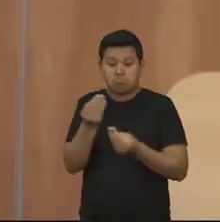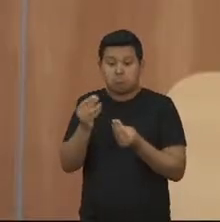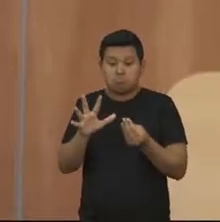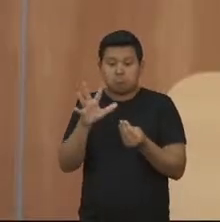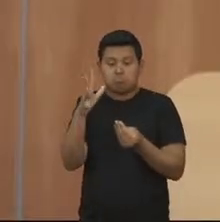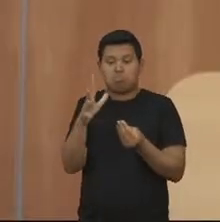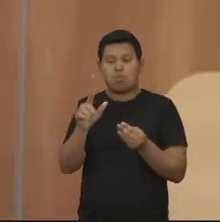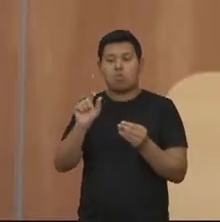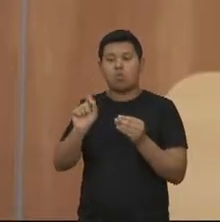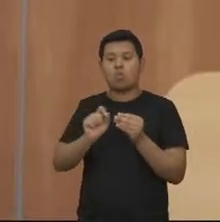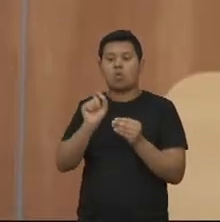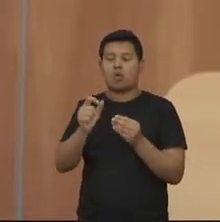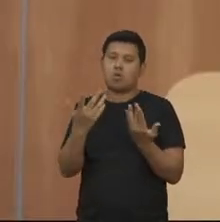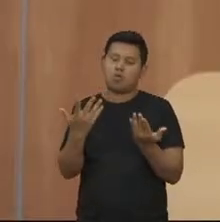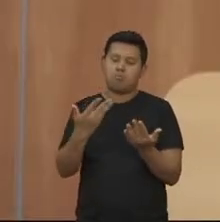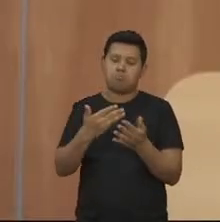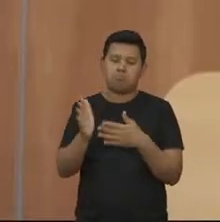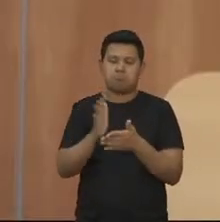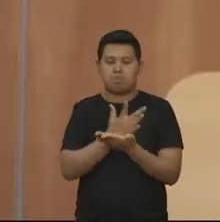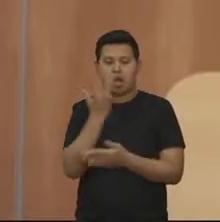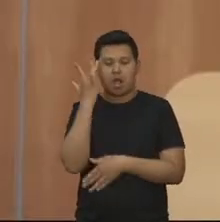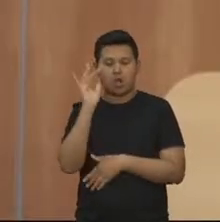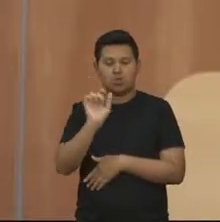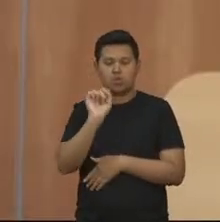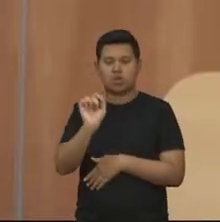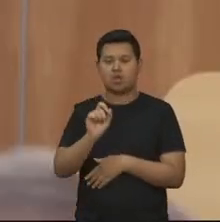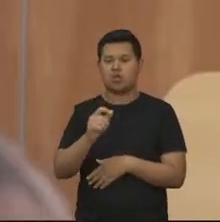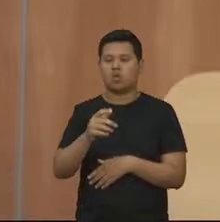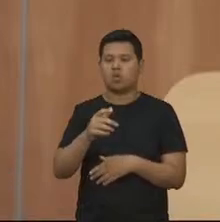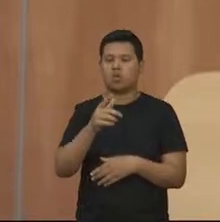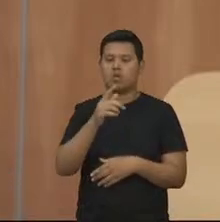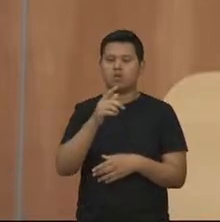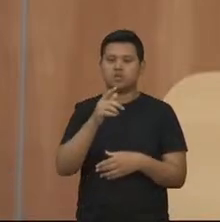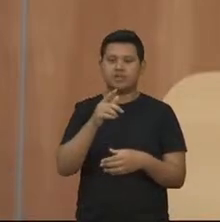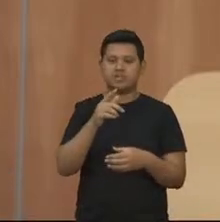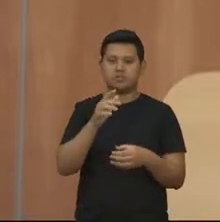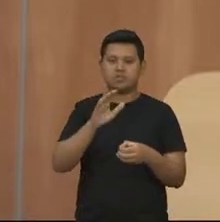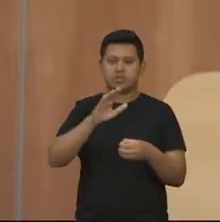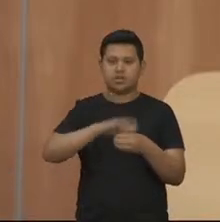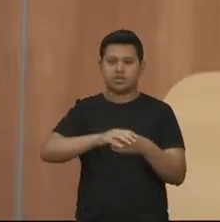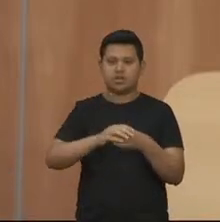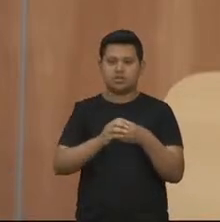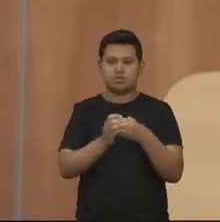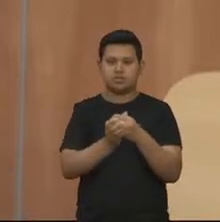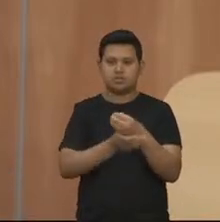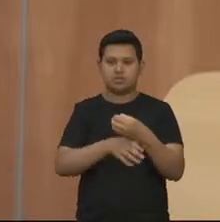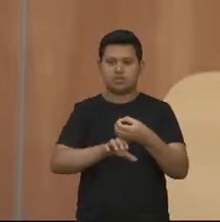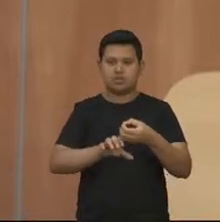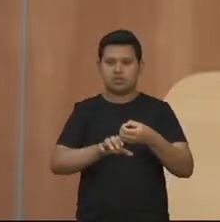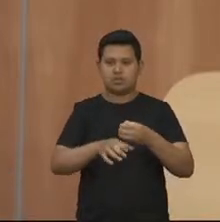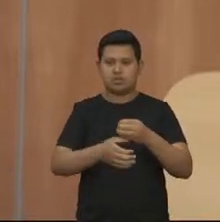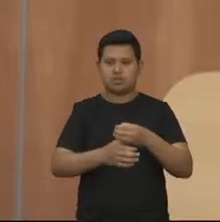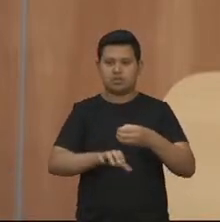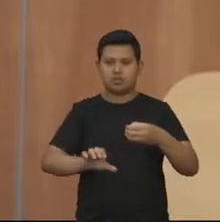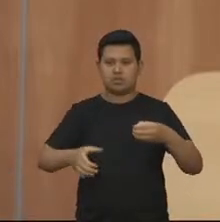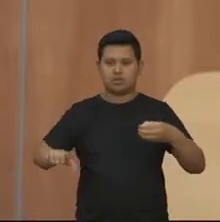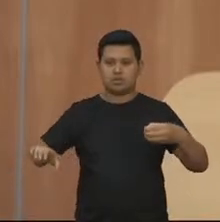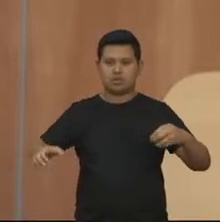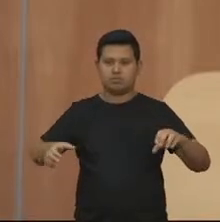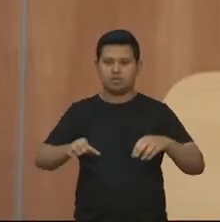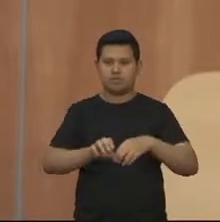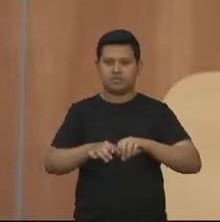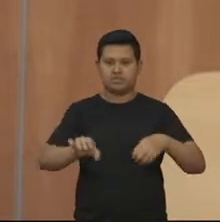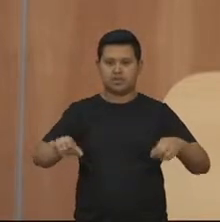que seja por conta do esgoto, que tem uma tampa bem na frente da casa dele, mas houve uma explosão e essa explosão